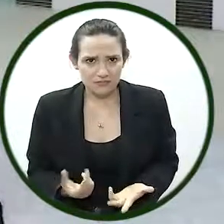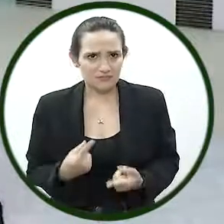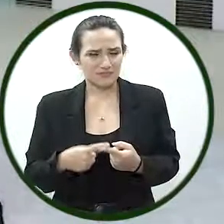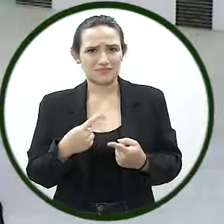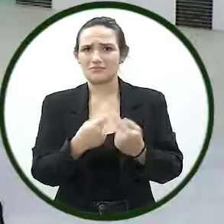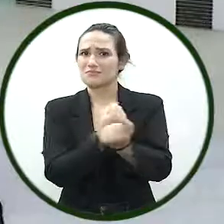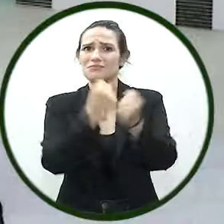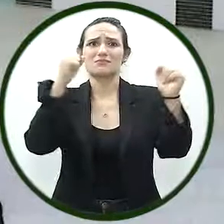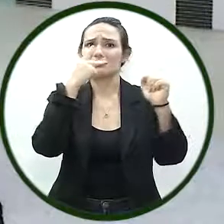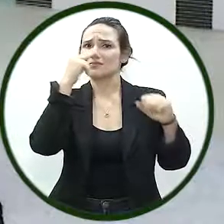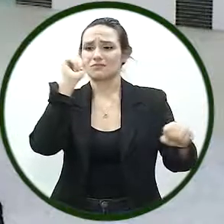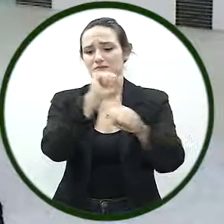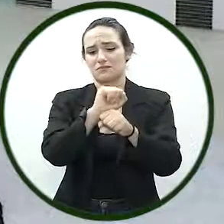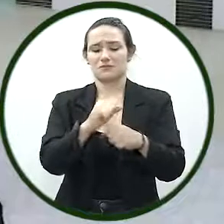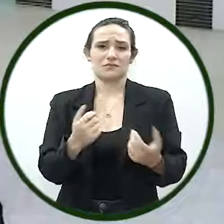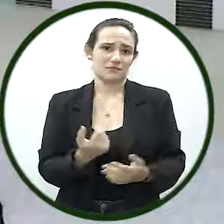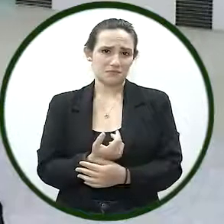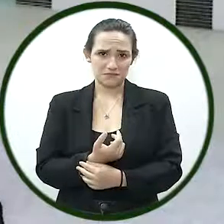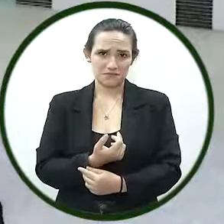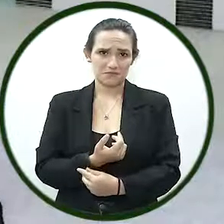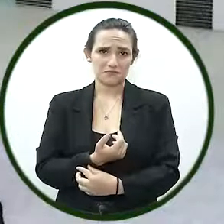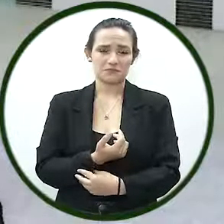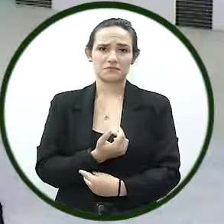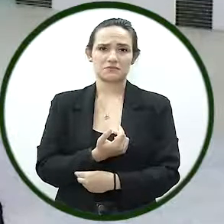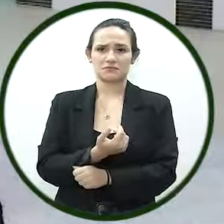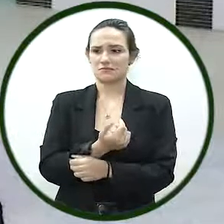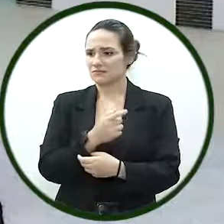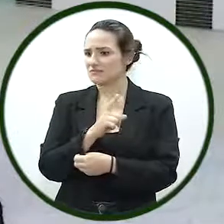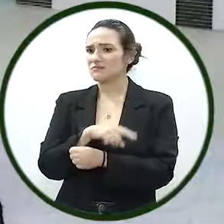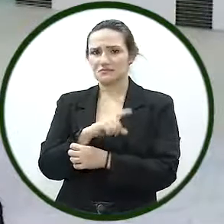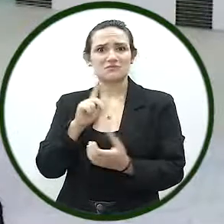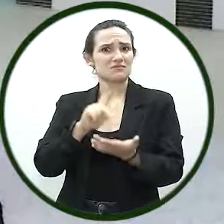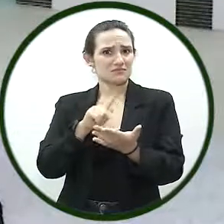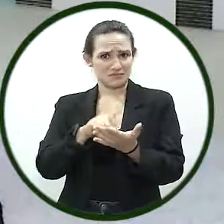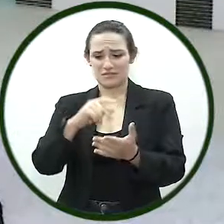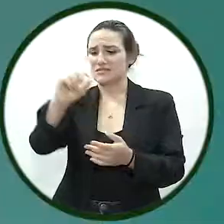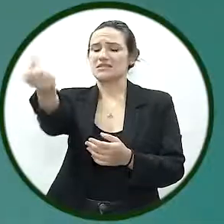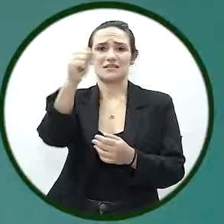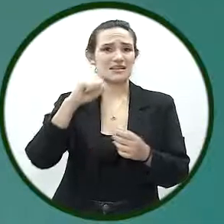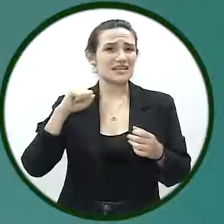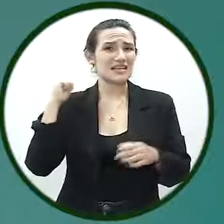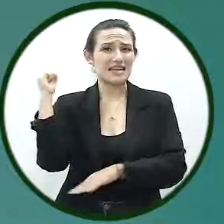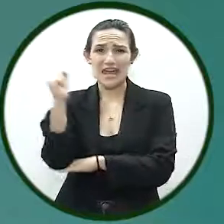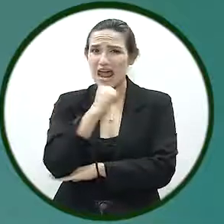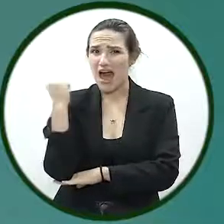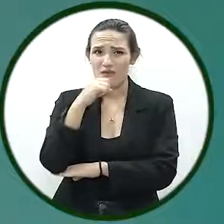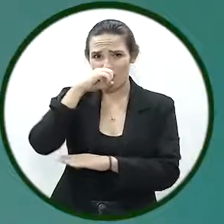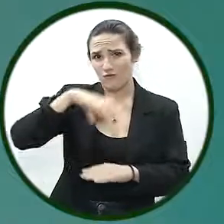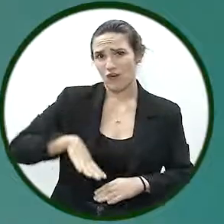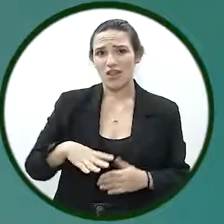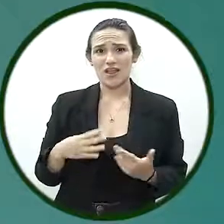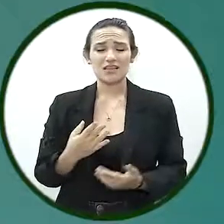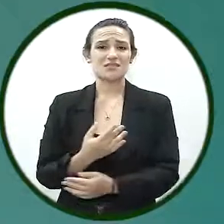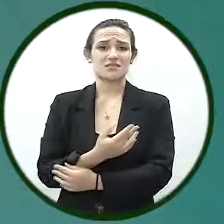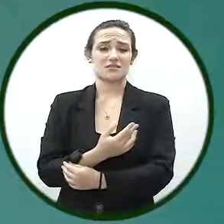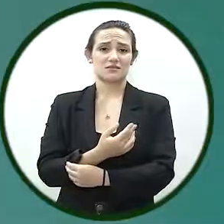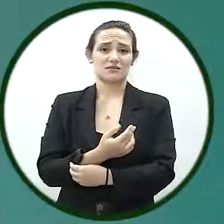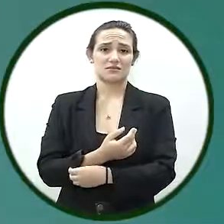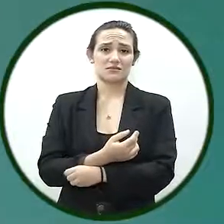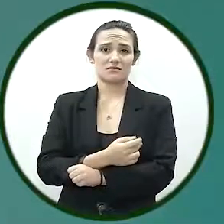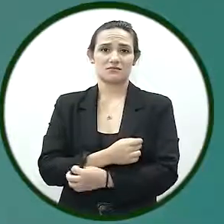com aquele ciclo violento o tempo todo e quanto